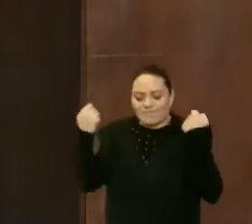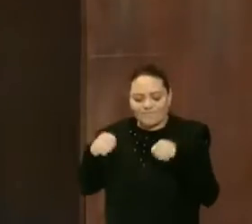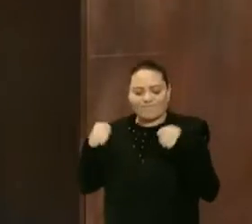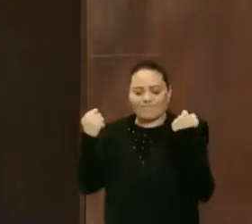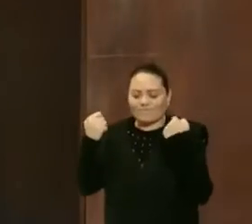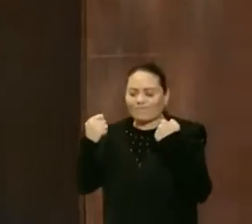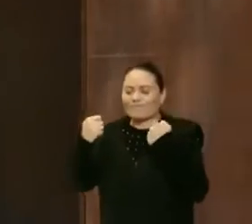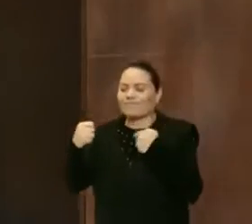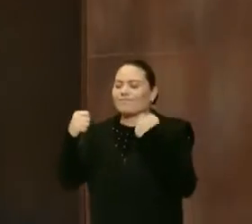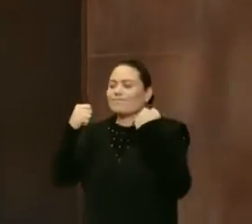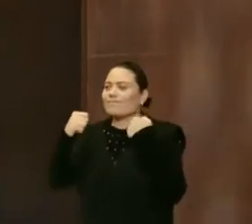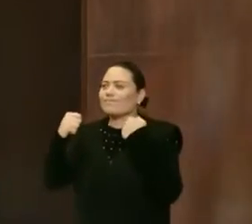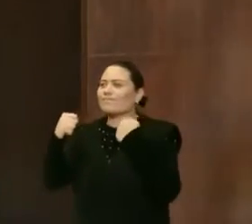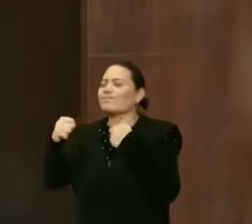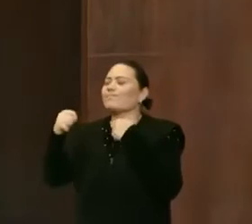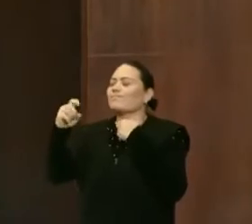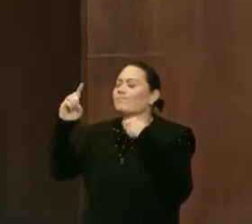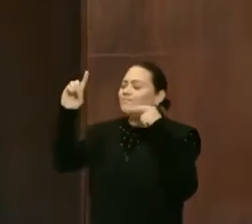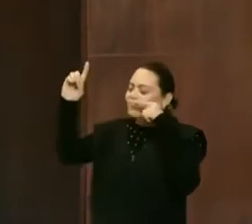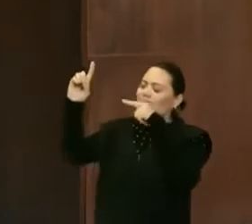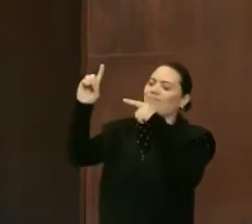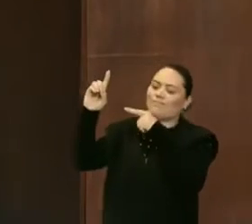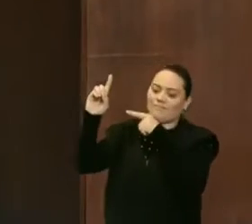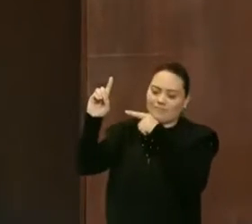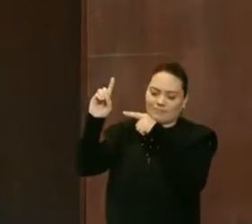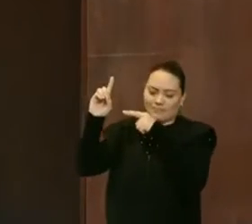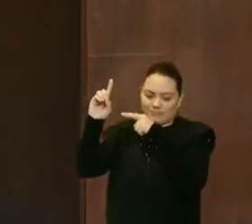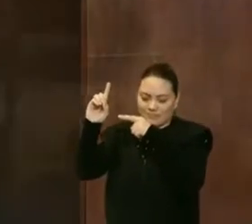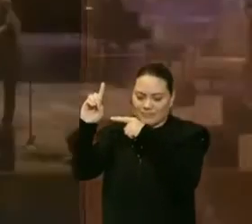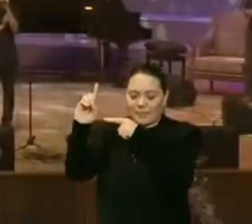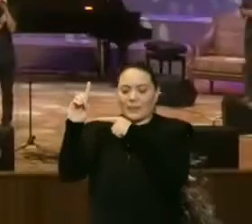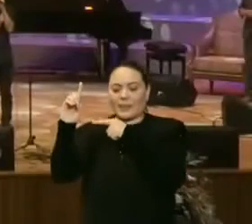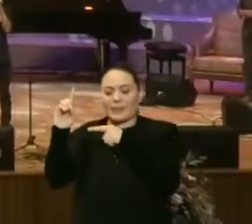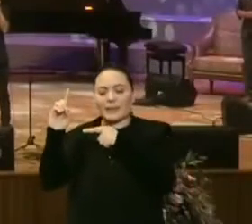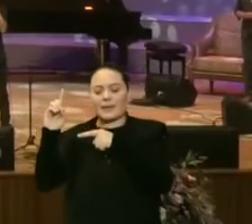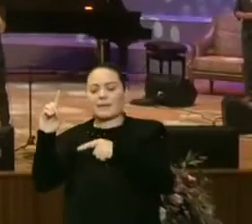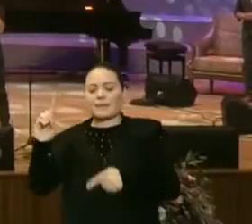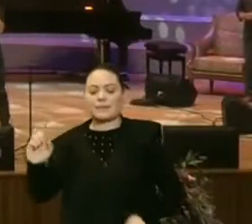Jesus, eu preciso de Ti.